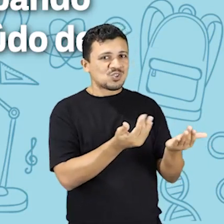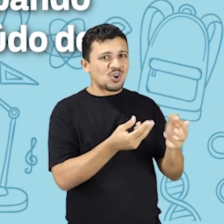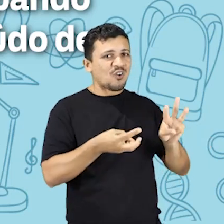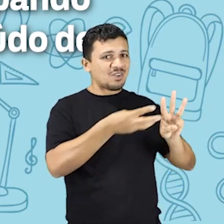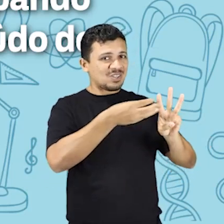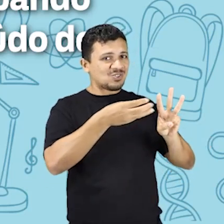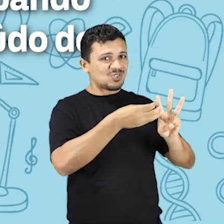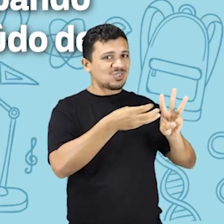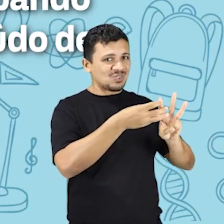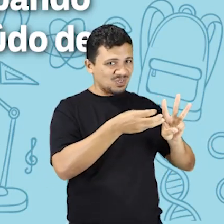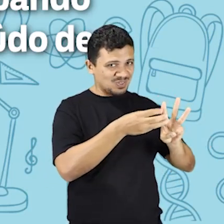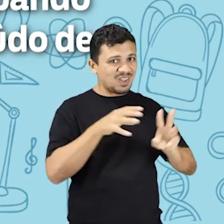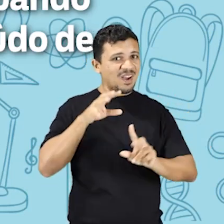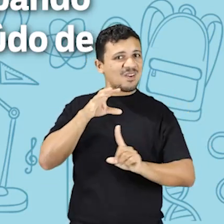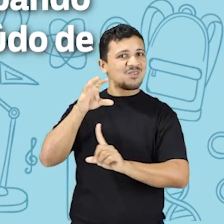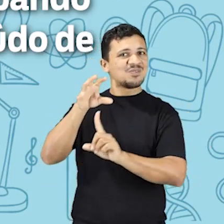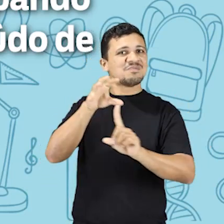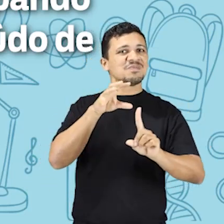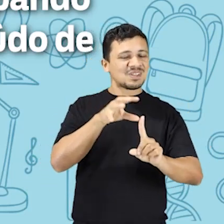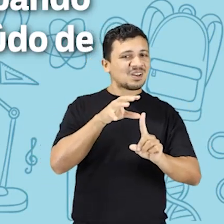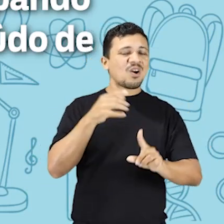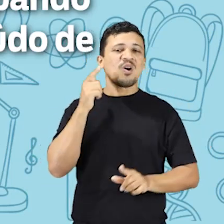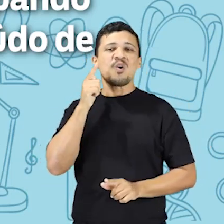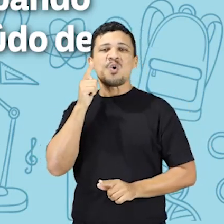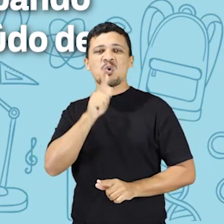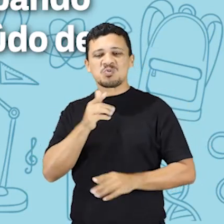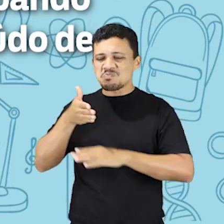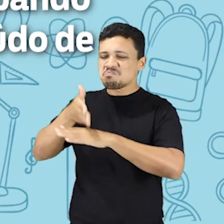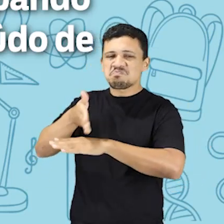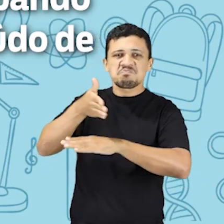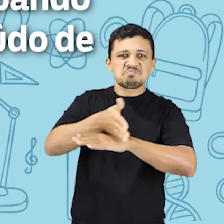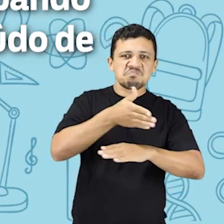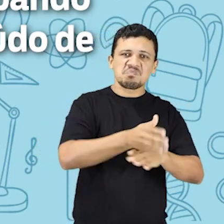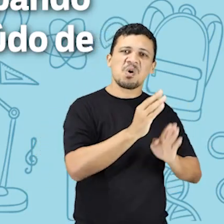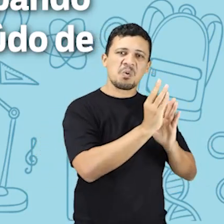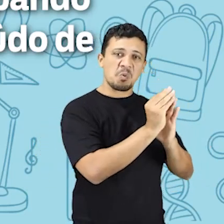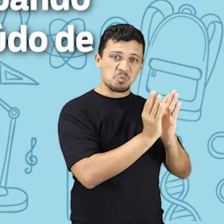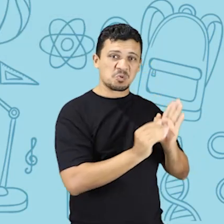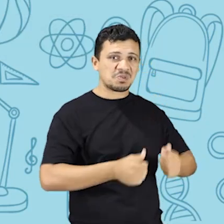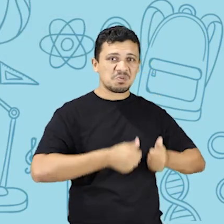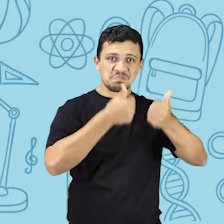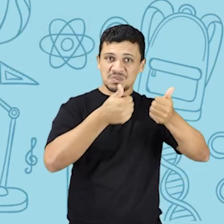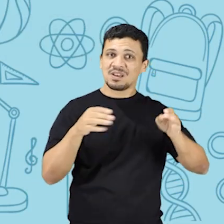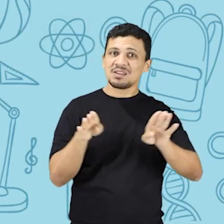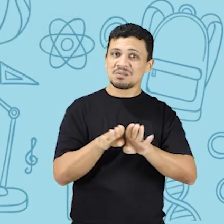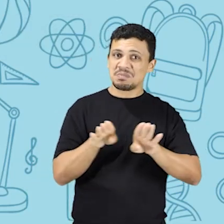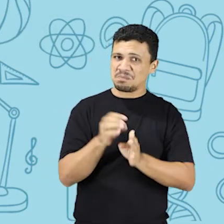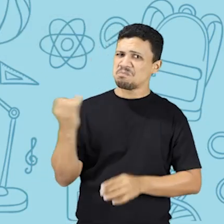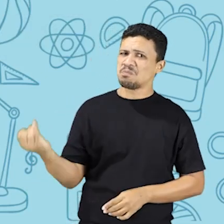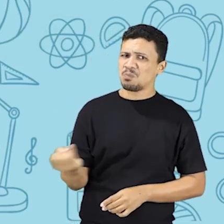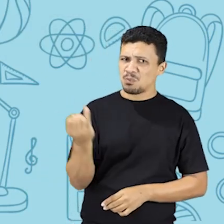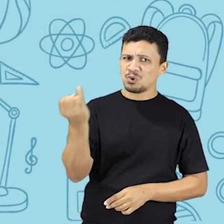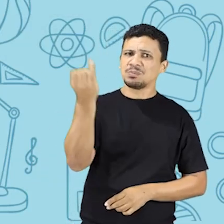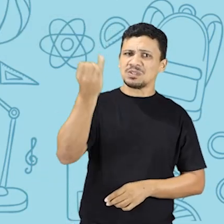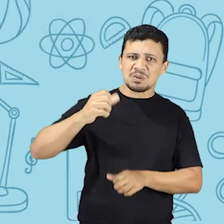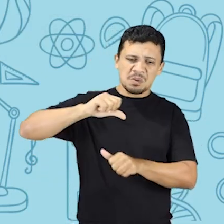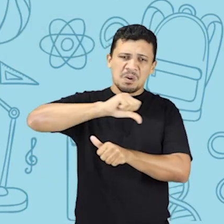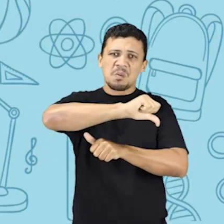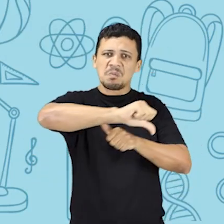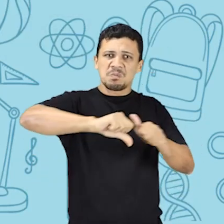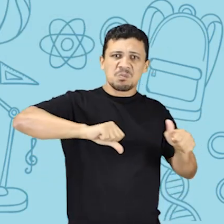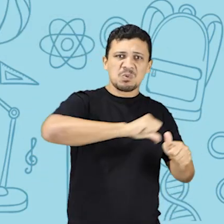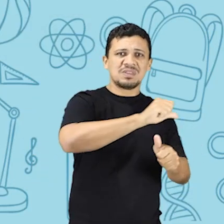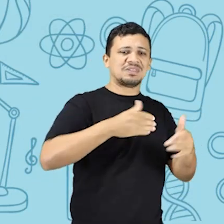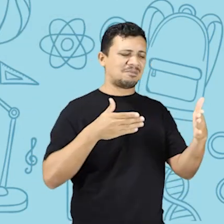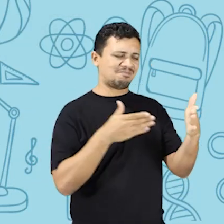indígenas influenciadores vêm cada vez mais ocupando espaço com conteúdo de qualidade e de muita importância no rompimento de